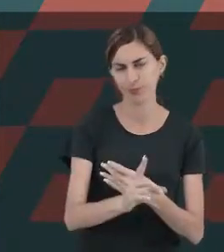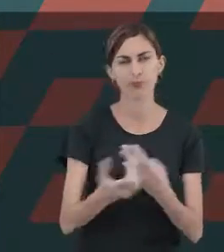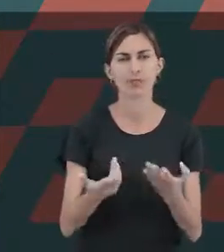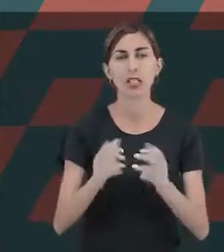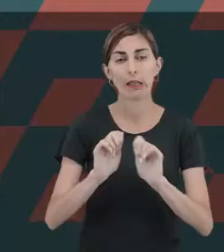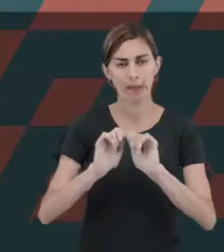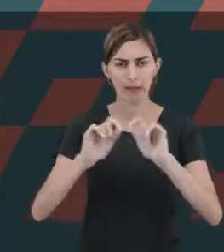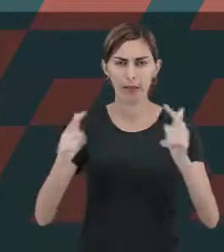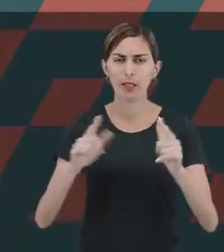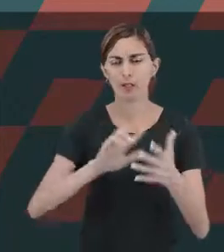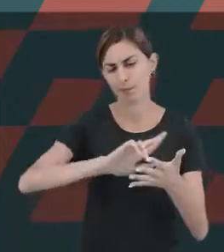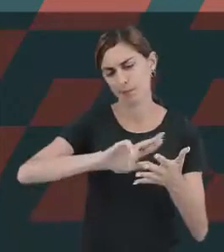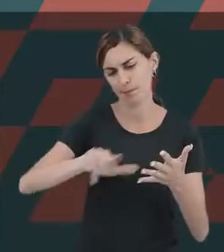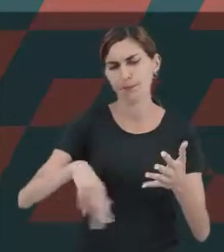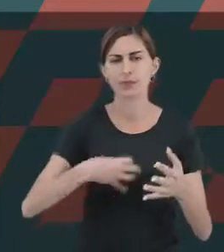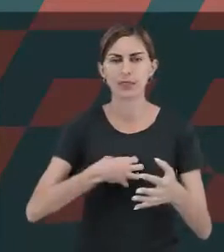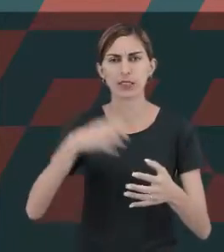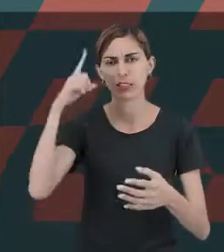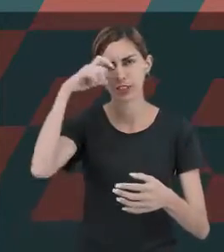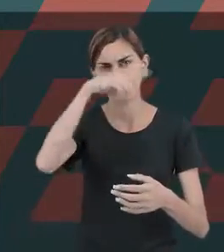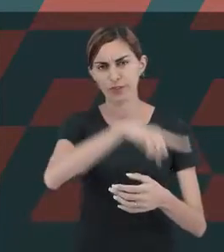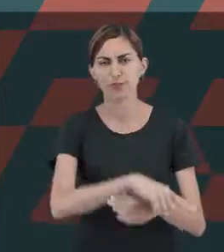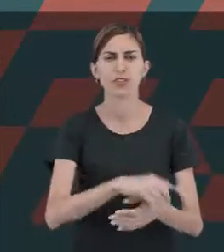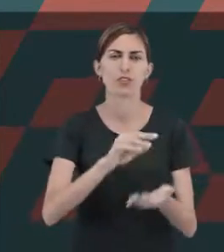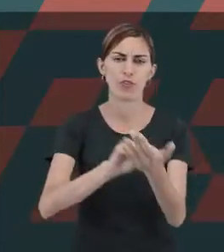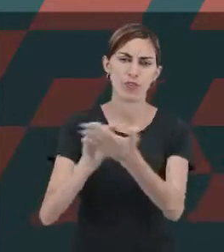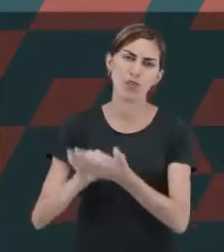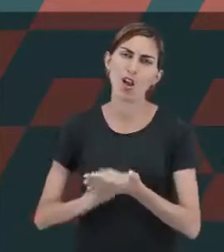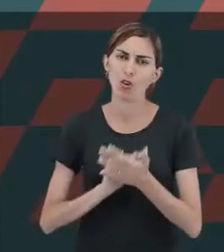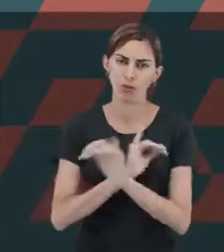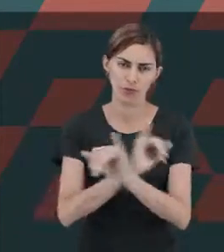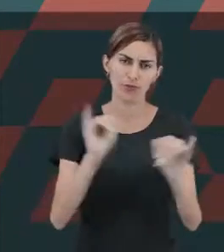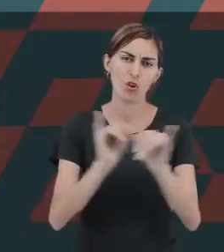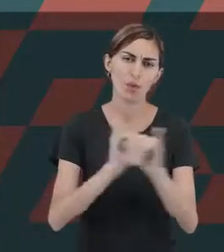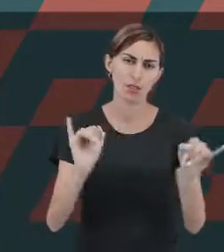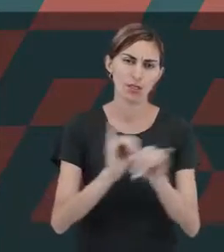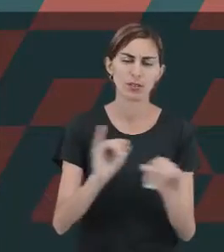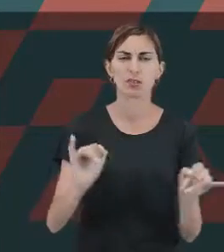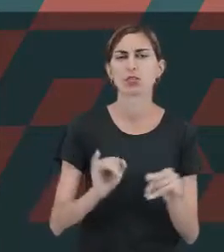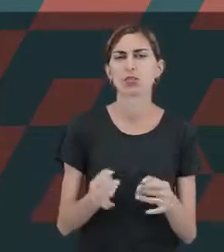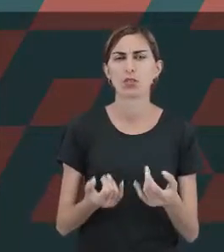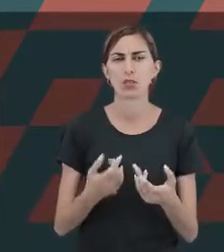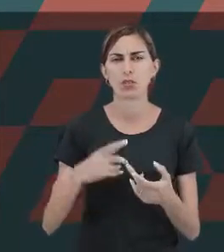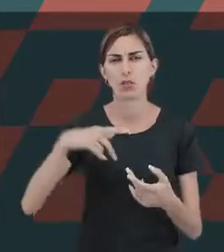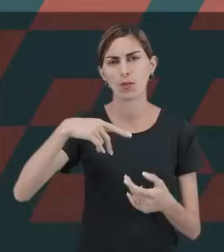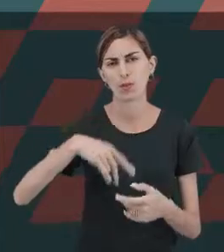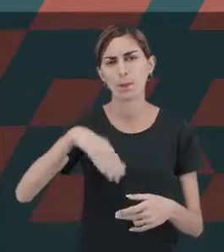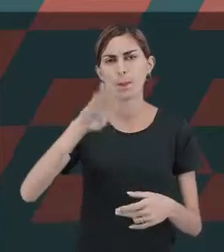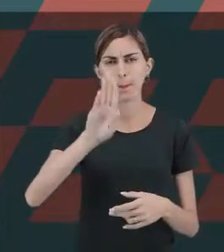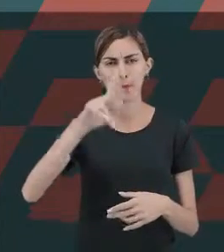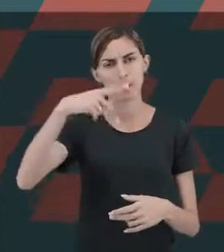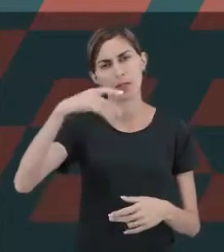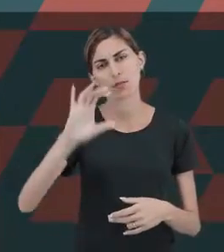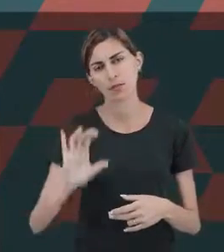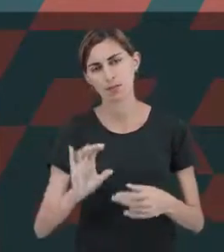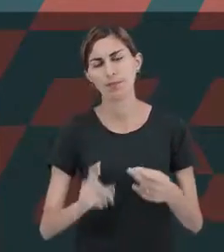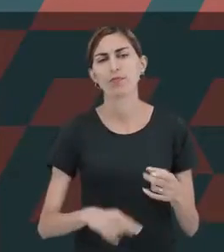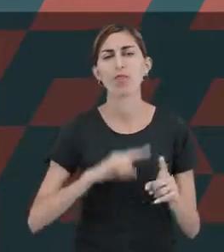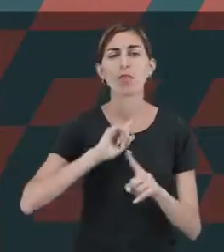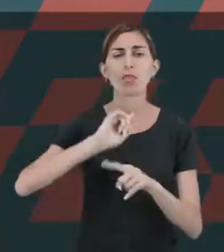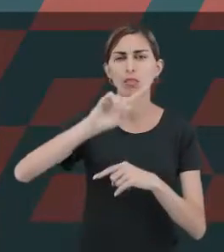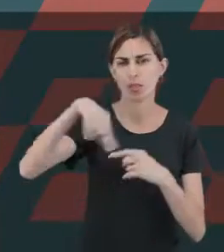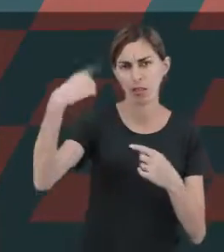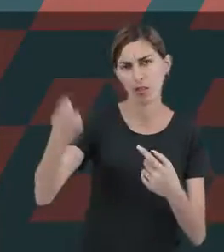vão ter uma série de dificuldades e faltas de informações sobre o benefício de prestação continuada. Depois